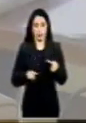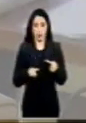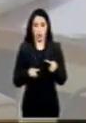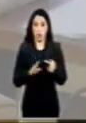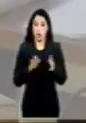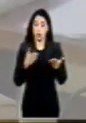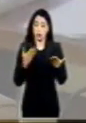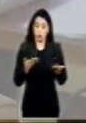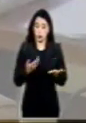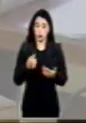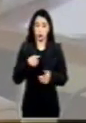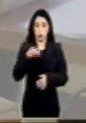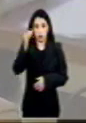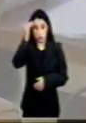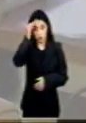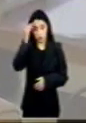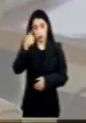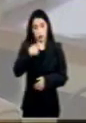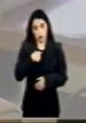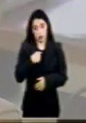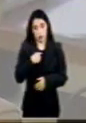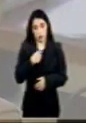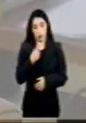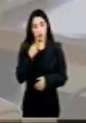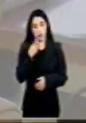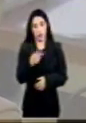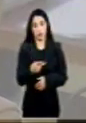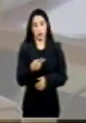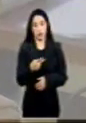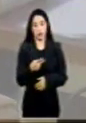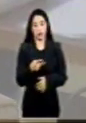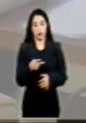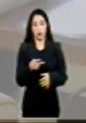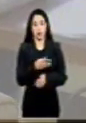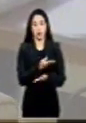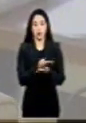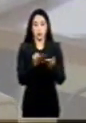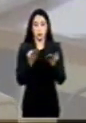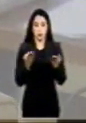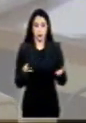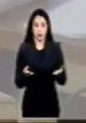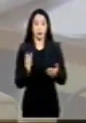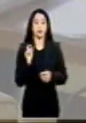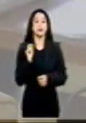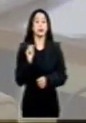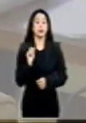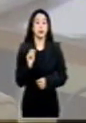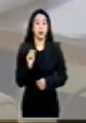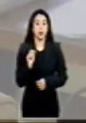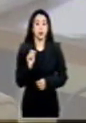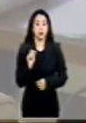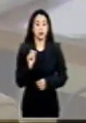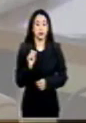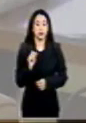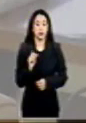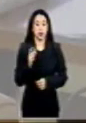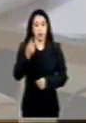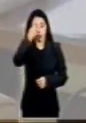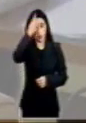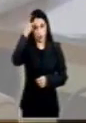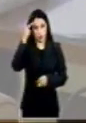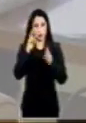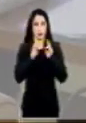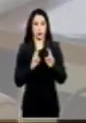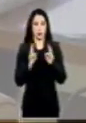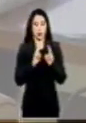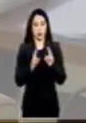tenho e que trago ao debate desse colegiado é que o que o reclamante